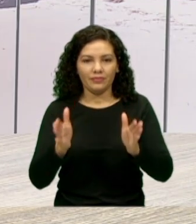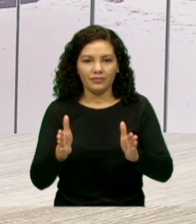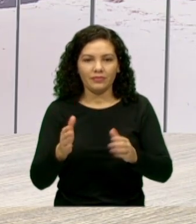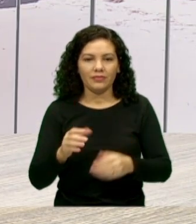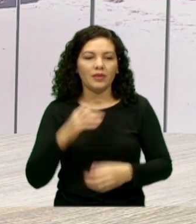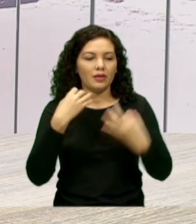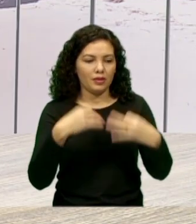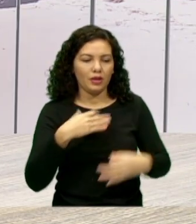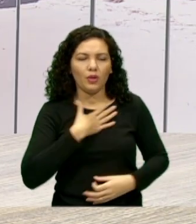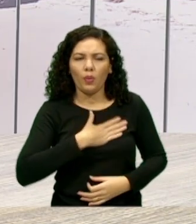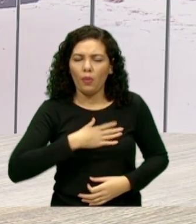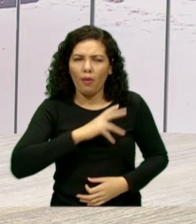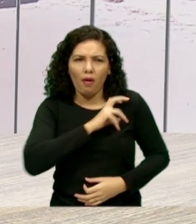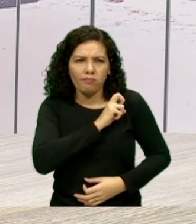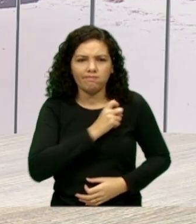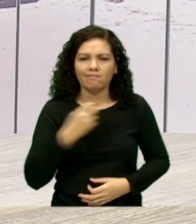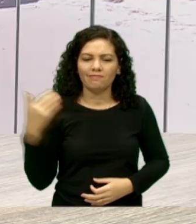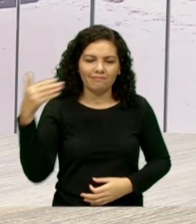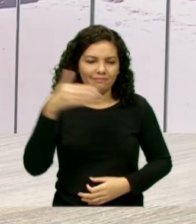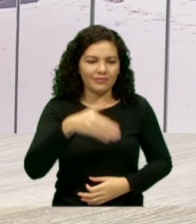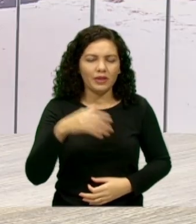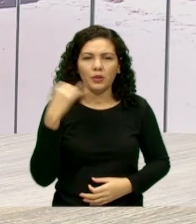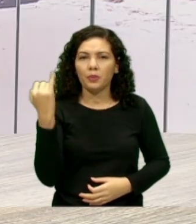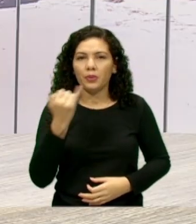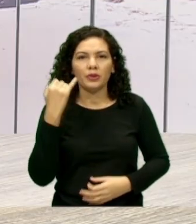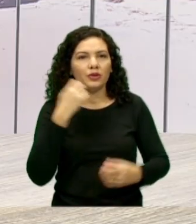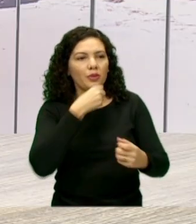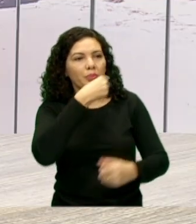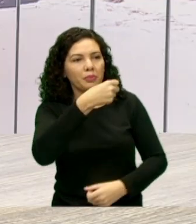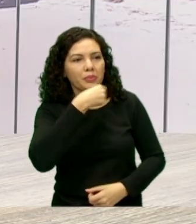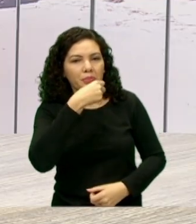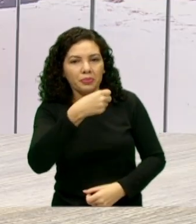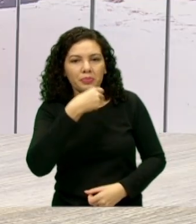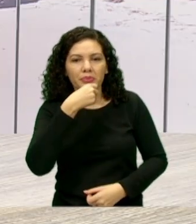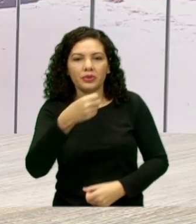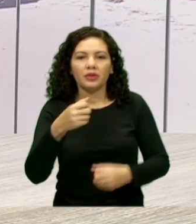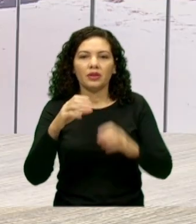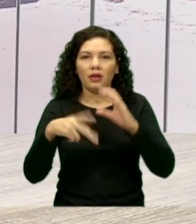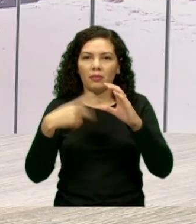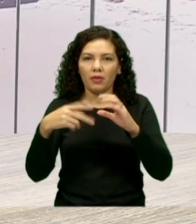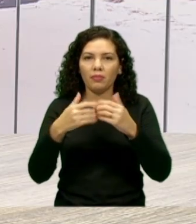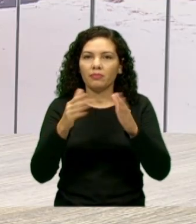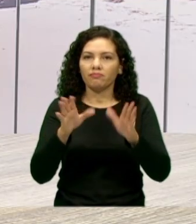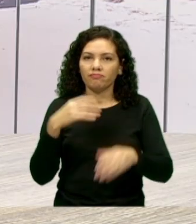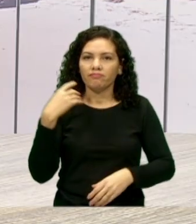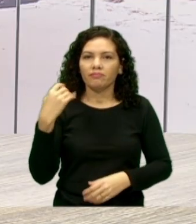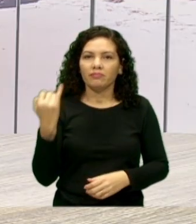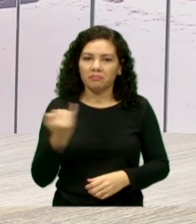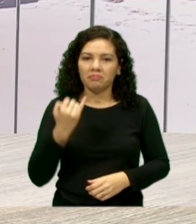certeza. Eu adoro vir aqui. Acho muito importantes as entrevistas do Câmara Aberta.